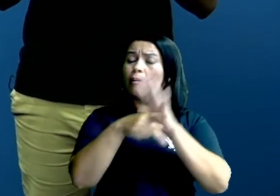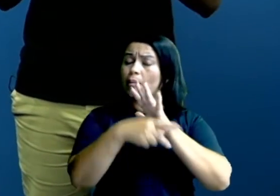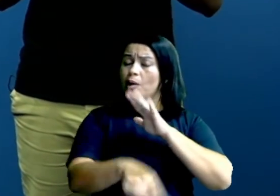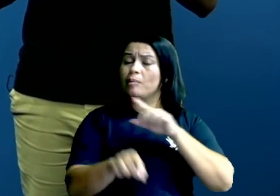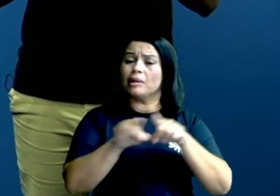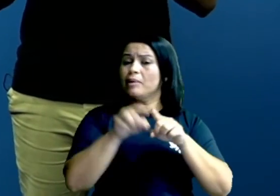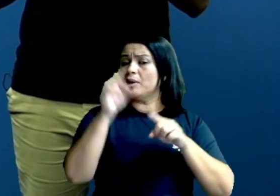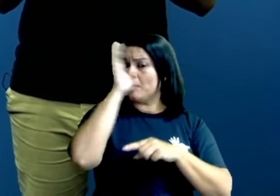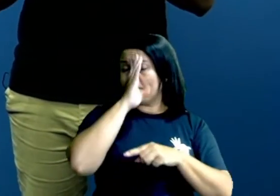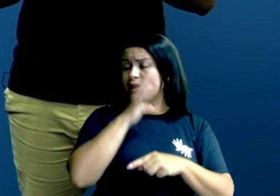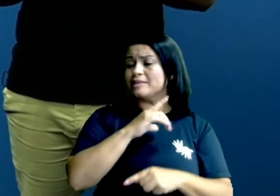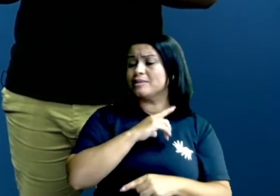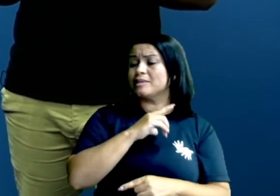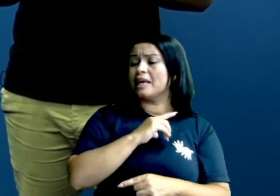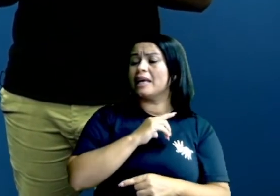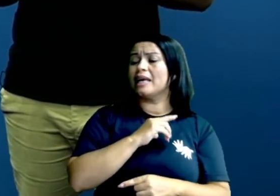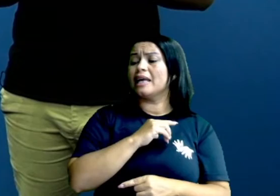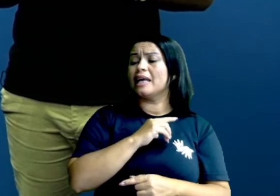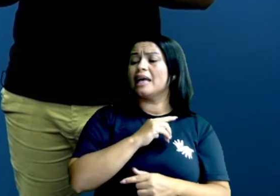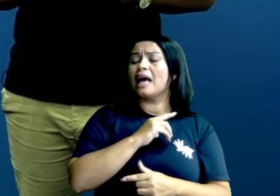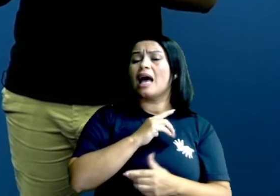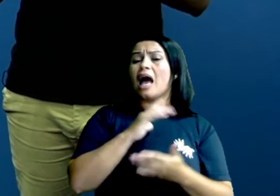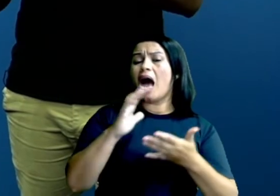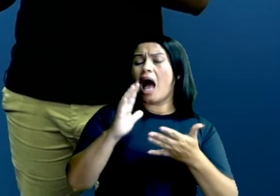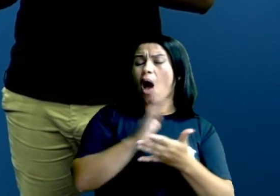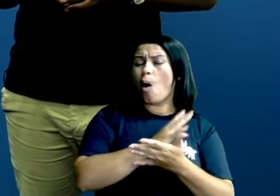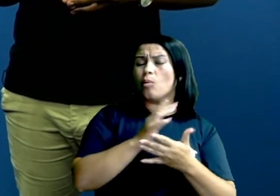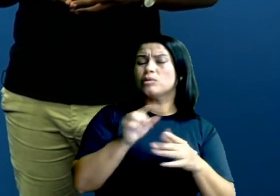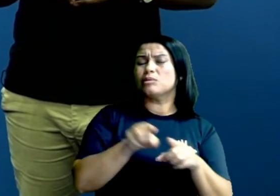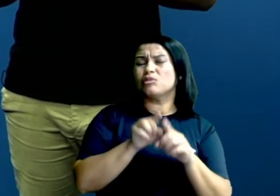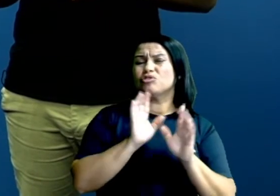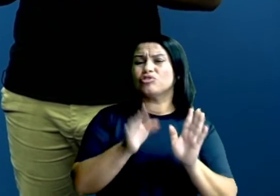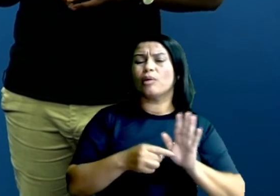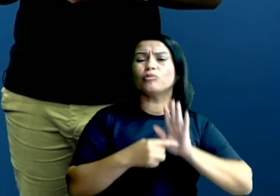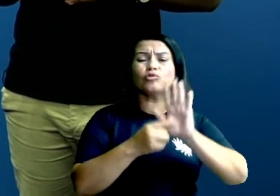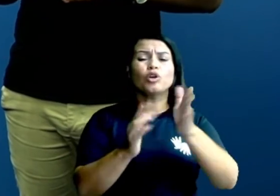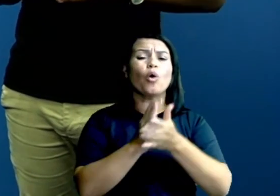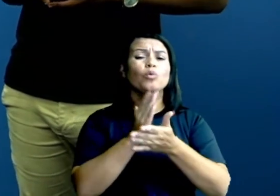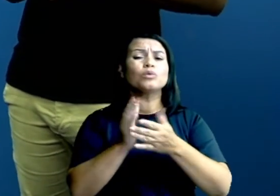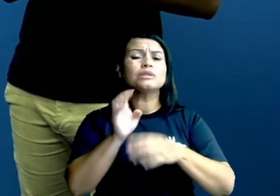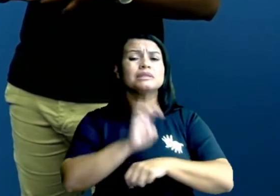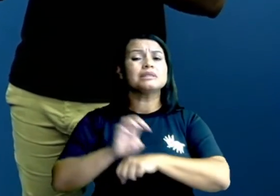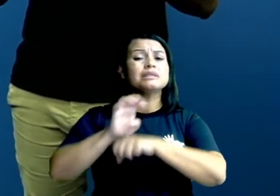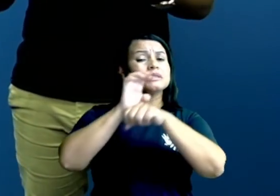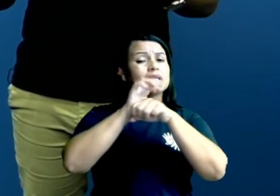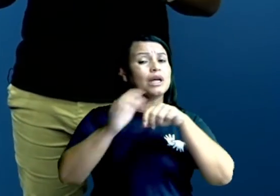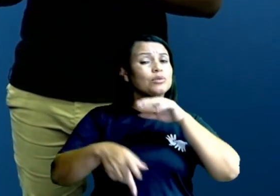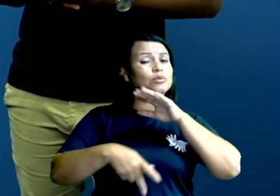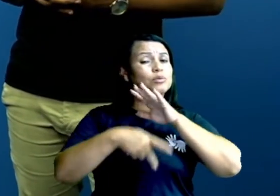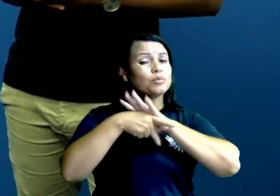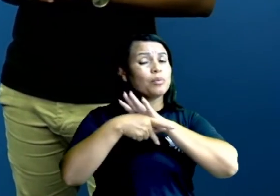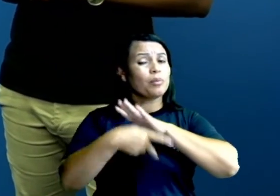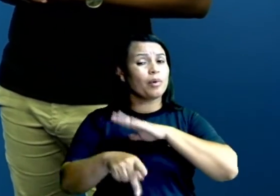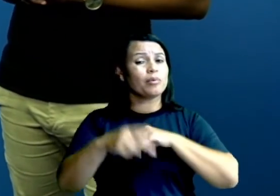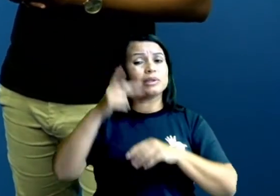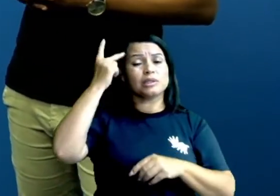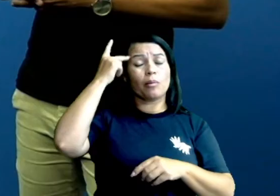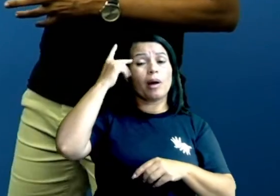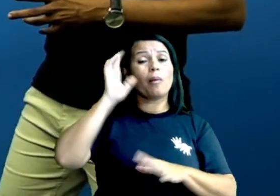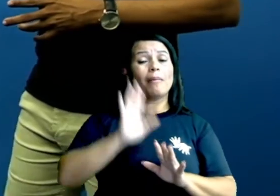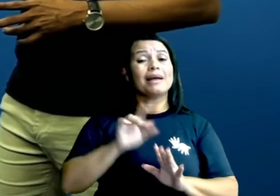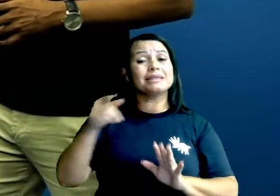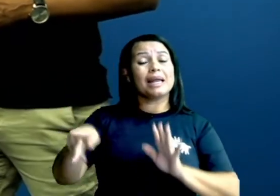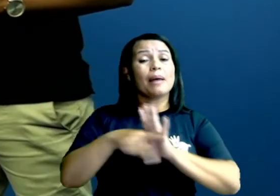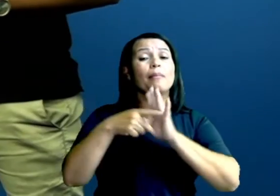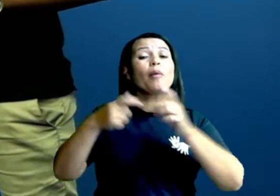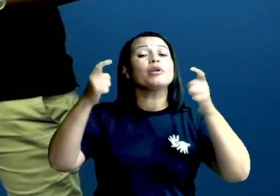alguns resquícios, né, desse domínio vegetal em estados como São Paulo, tá? Mas ele é típico da região sul do